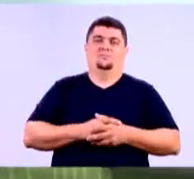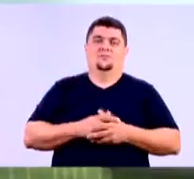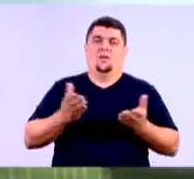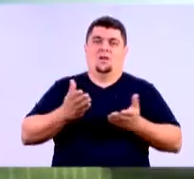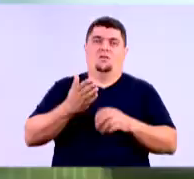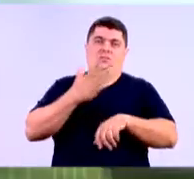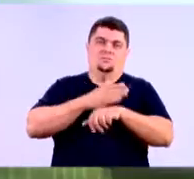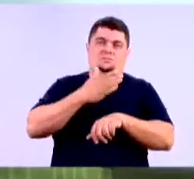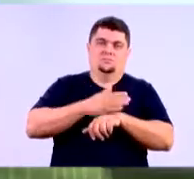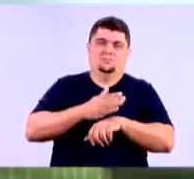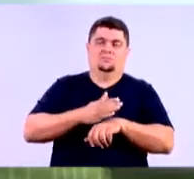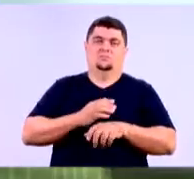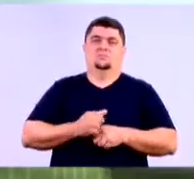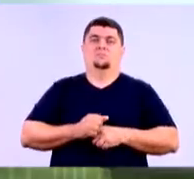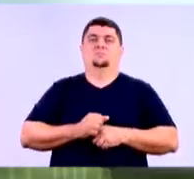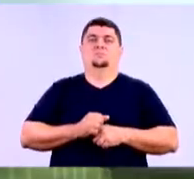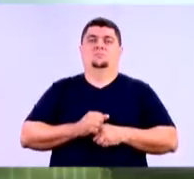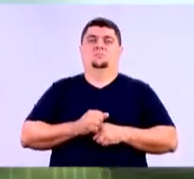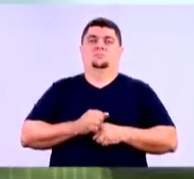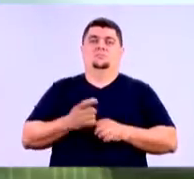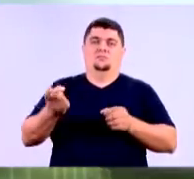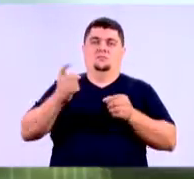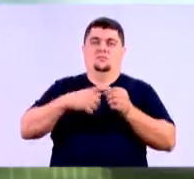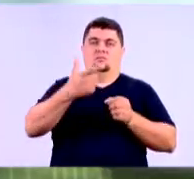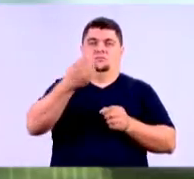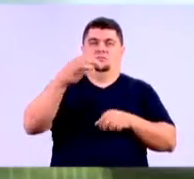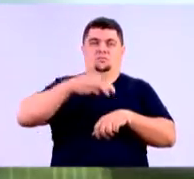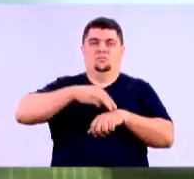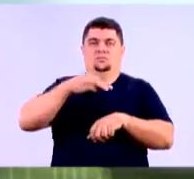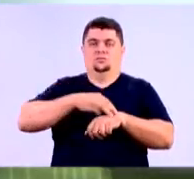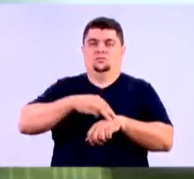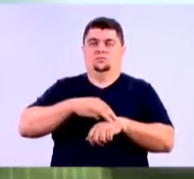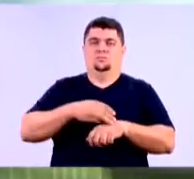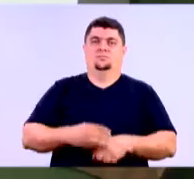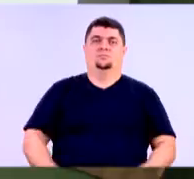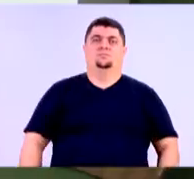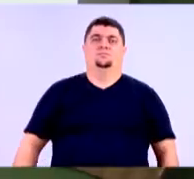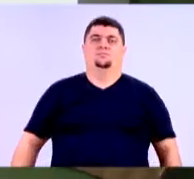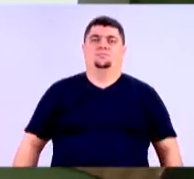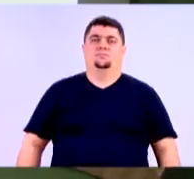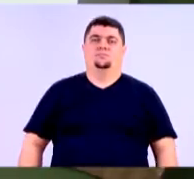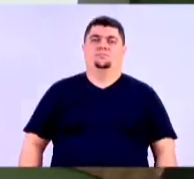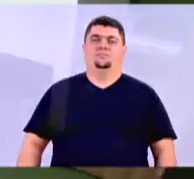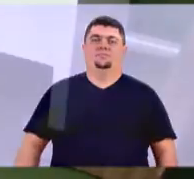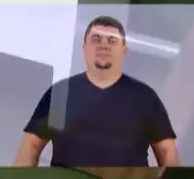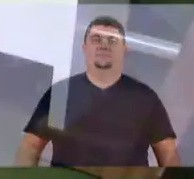vocês, então, com a nossa atividade de sala. A gente retorna daqui 20 minutos para a correção. Até mais!